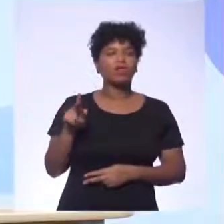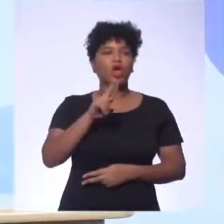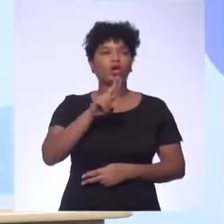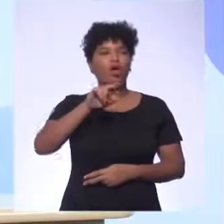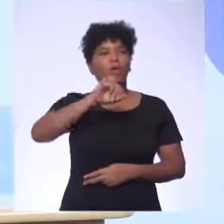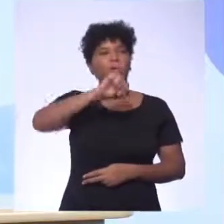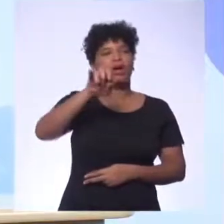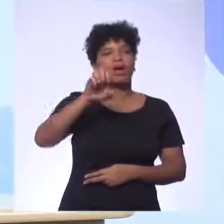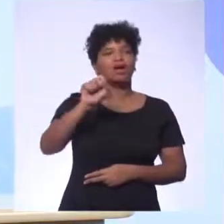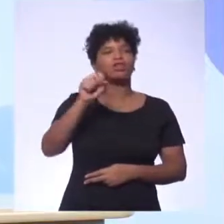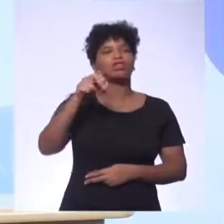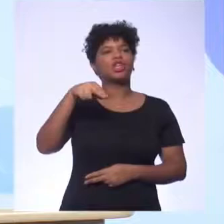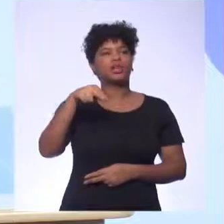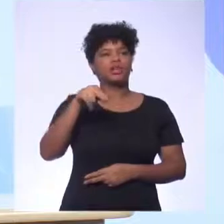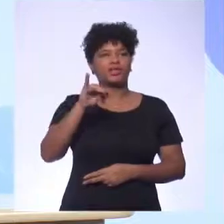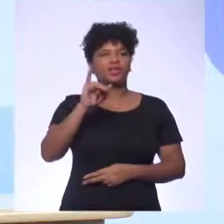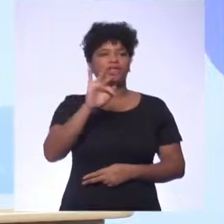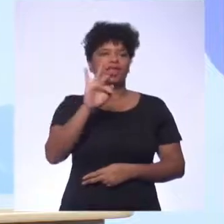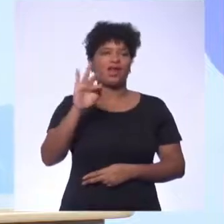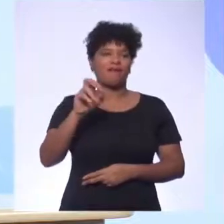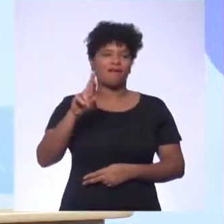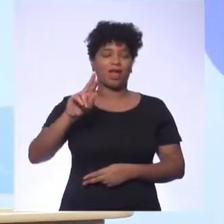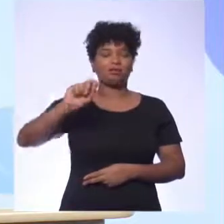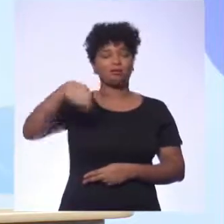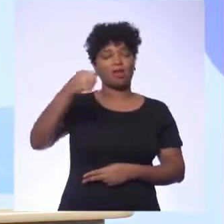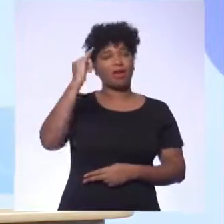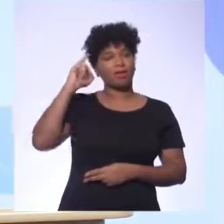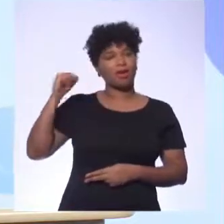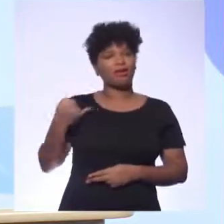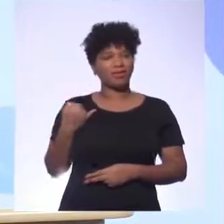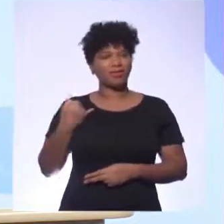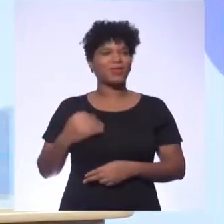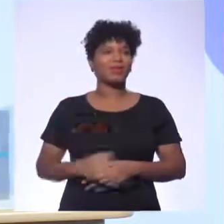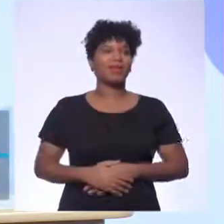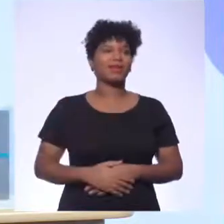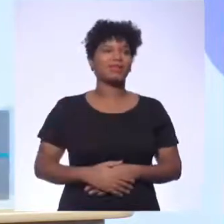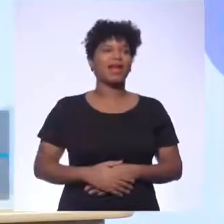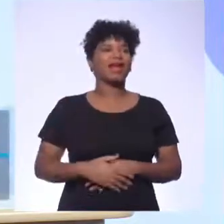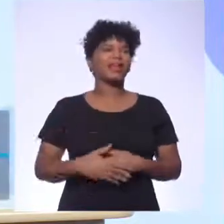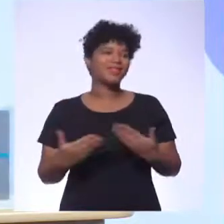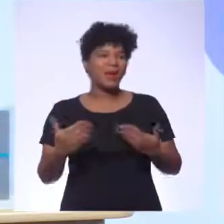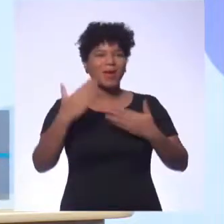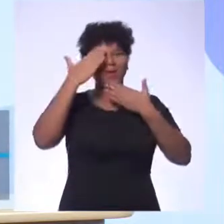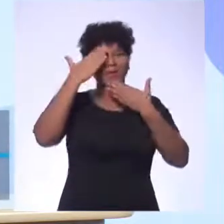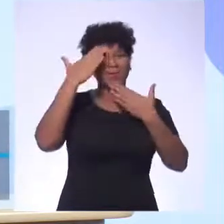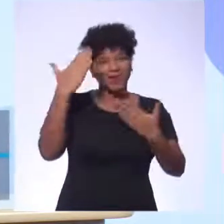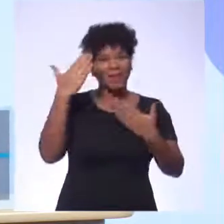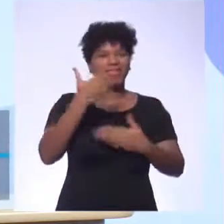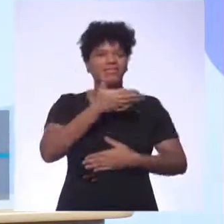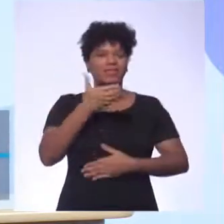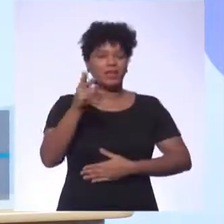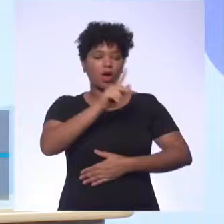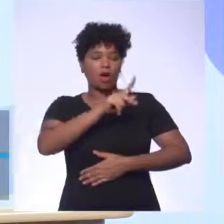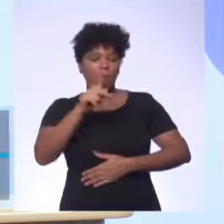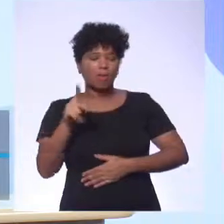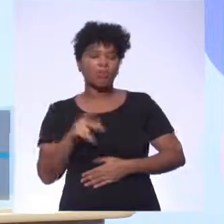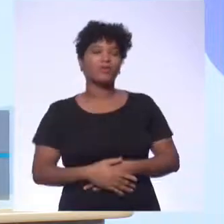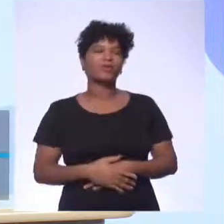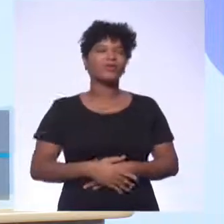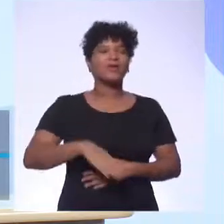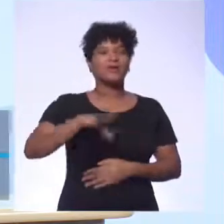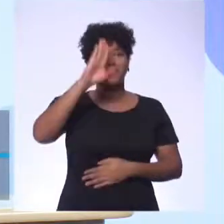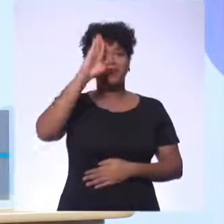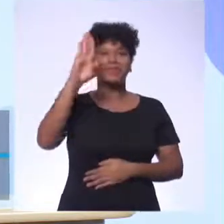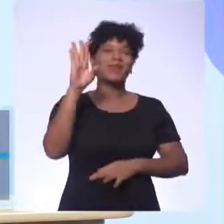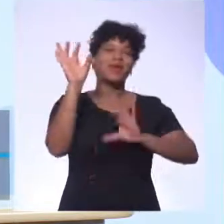Jennifer. Olá, estudantes, colegas professores, quem mais estiver assistindo, em especial